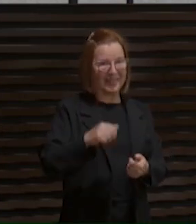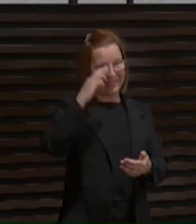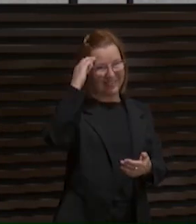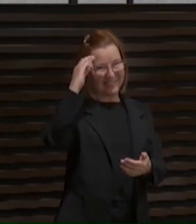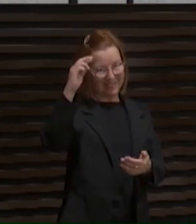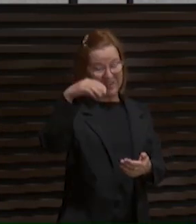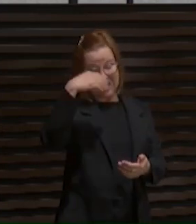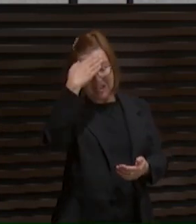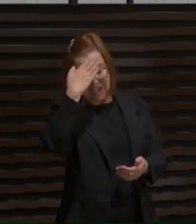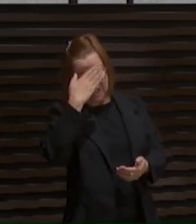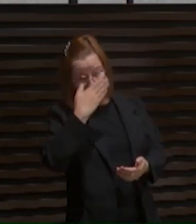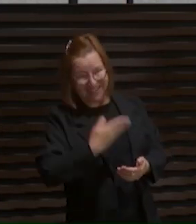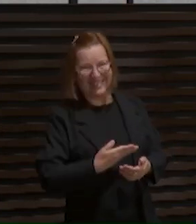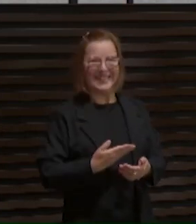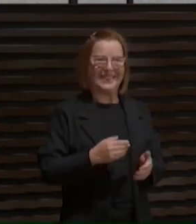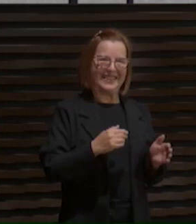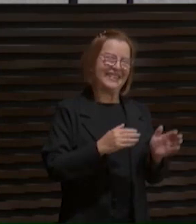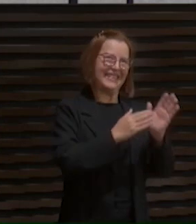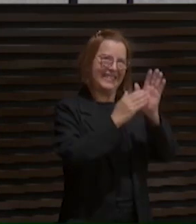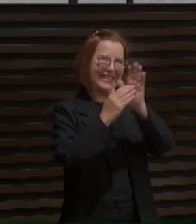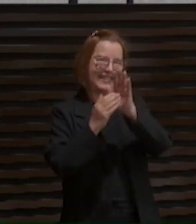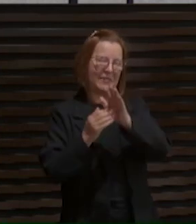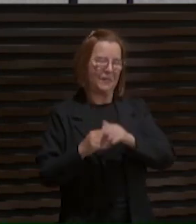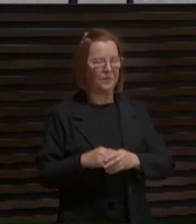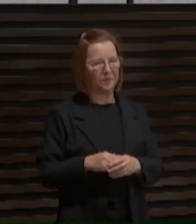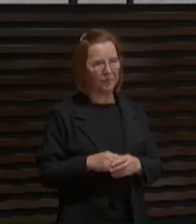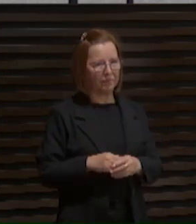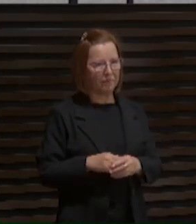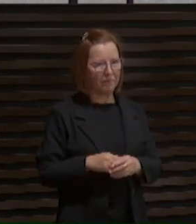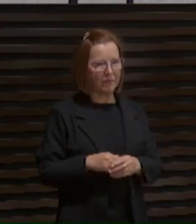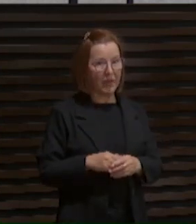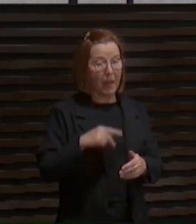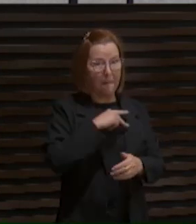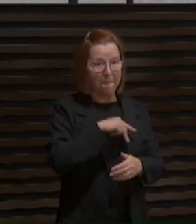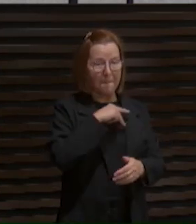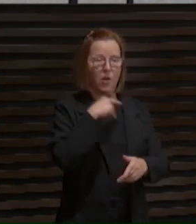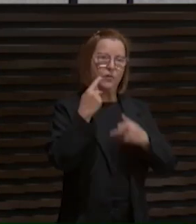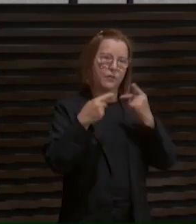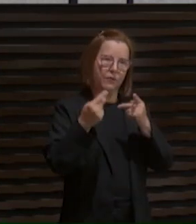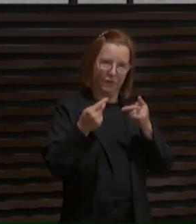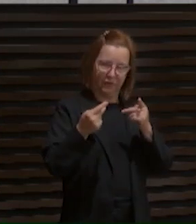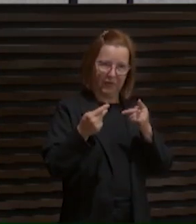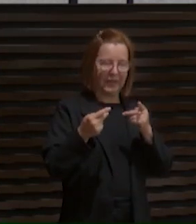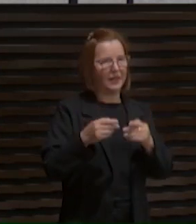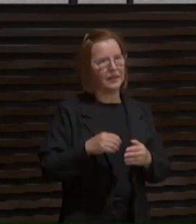basta. Então, meus irmãos, quando a gente fala, vira as costas para o pecado, Paulo vai dizer todos esses